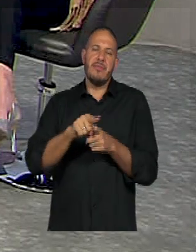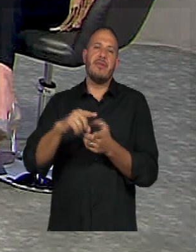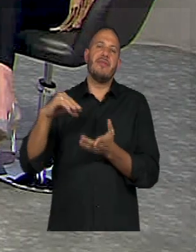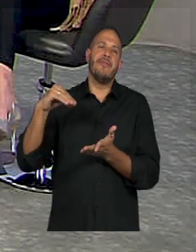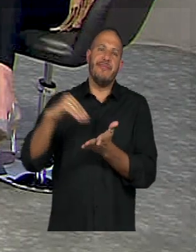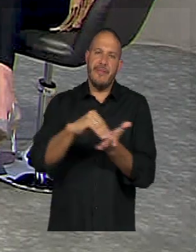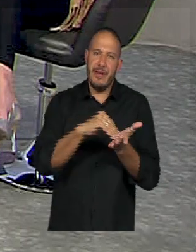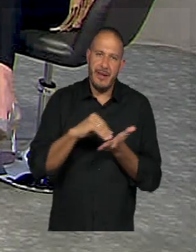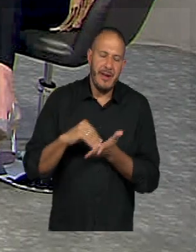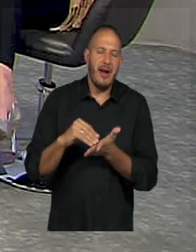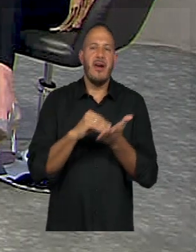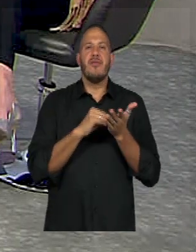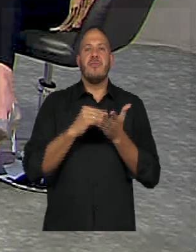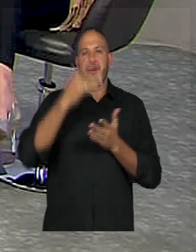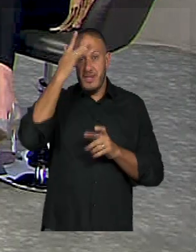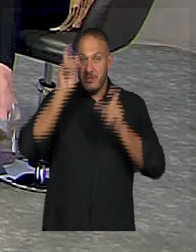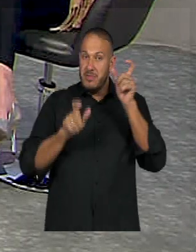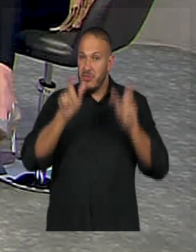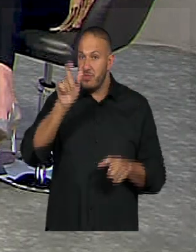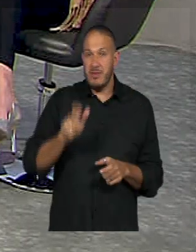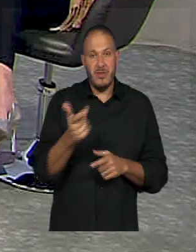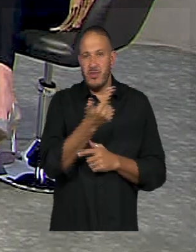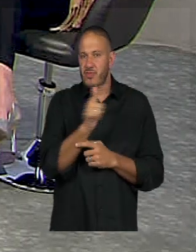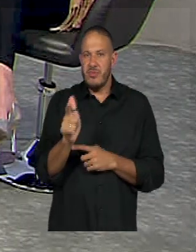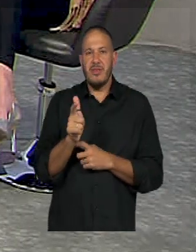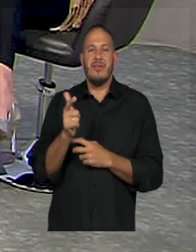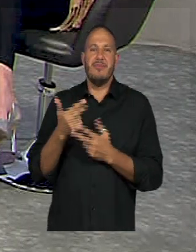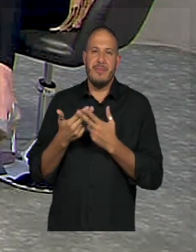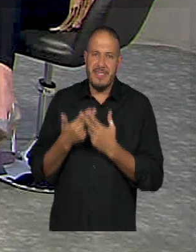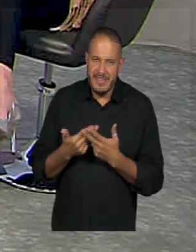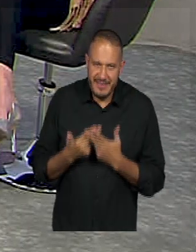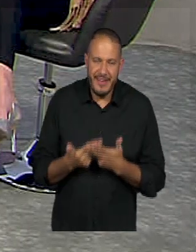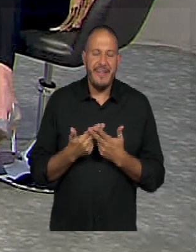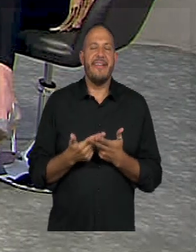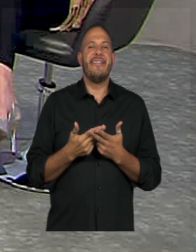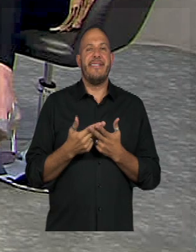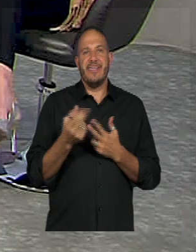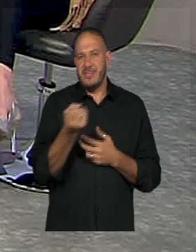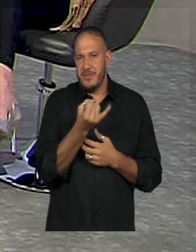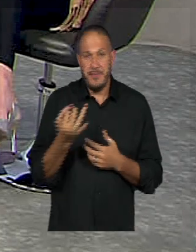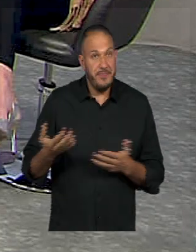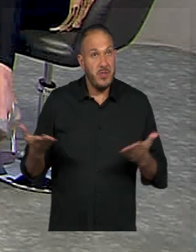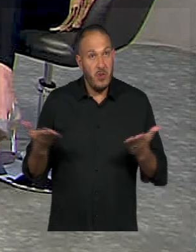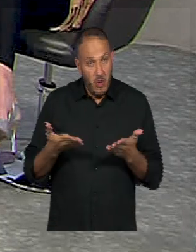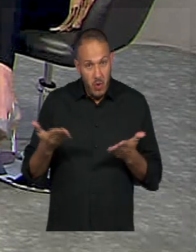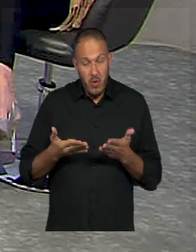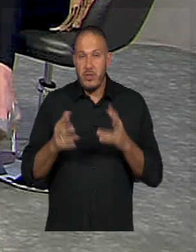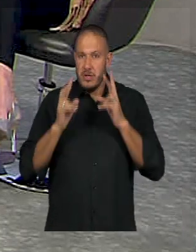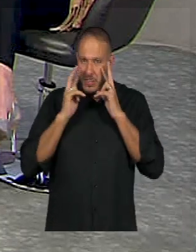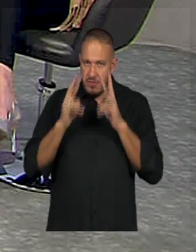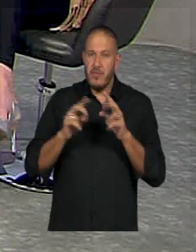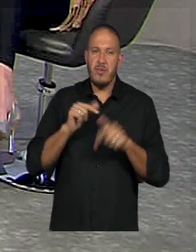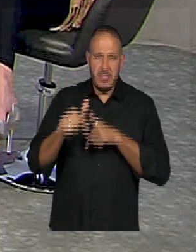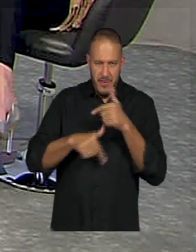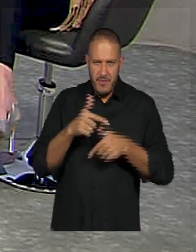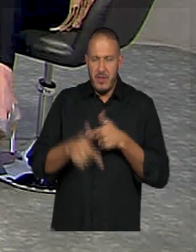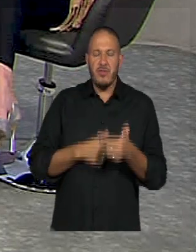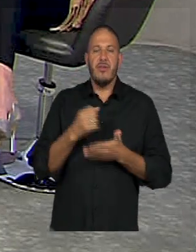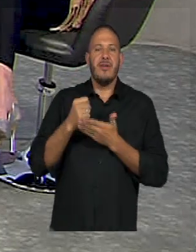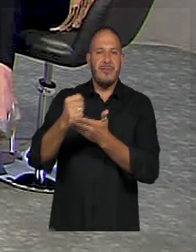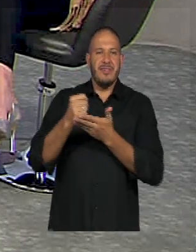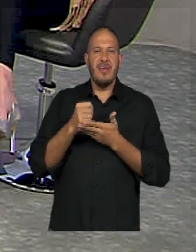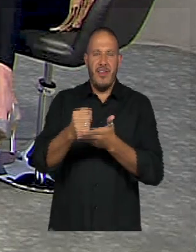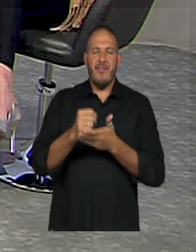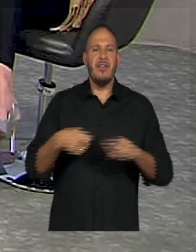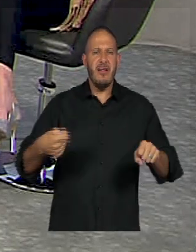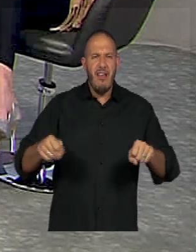falta de paciência dos compradores e aí tudo mais, né? Hoje aumentou o serviço delivery de monte, porque ninguém tem paciência de